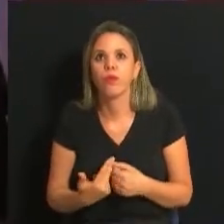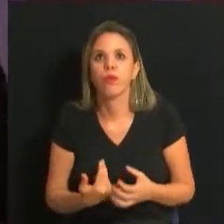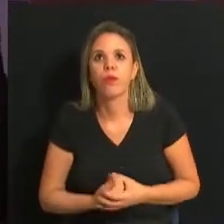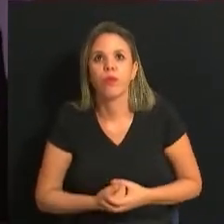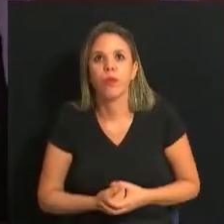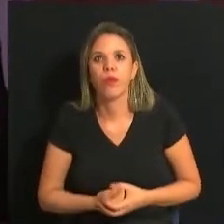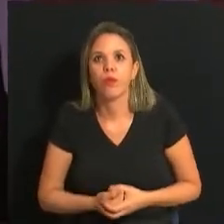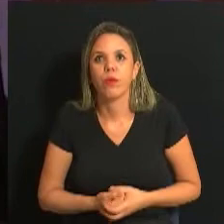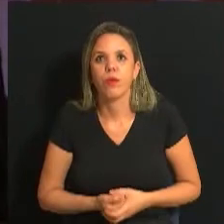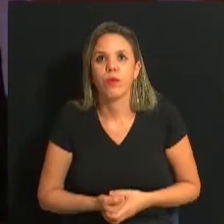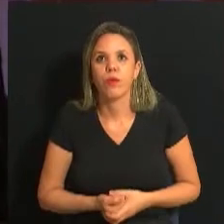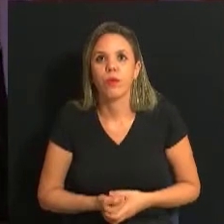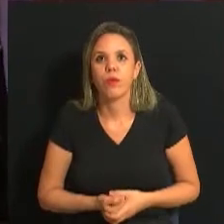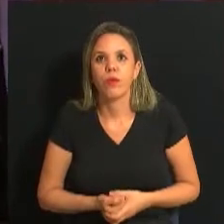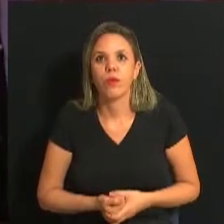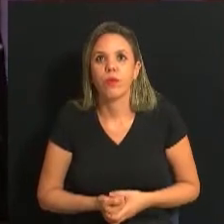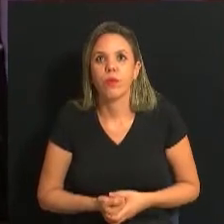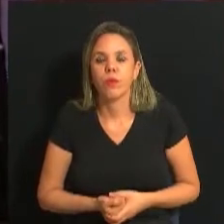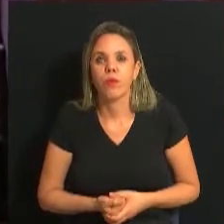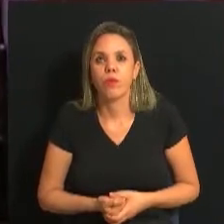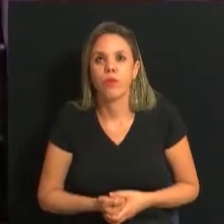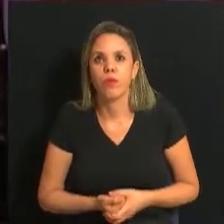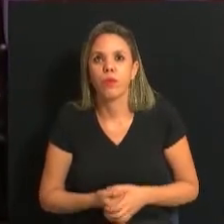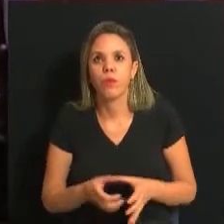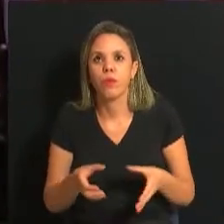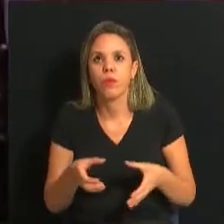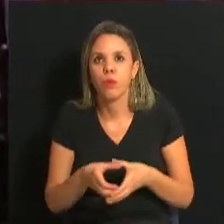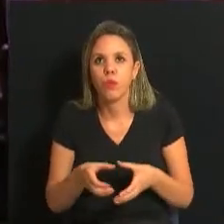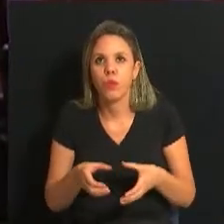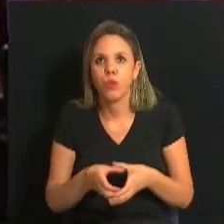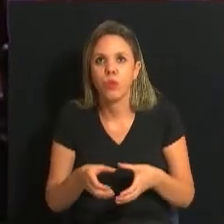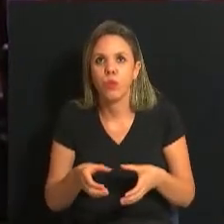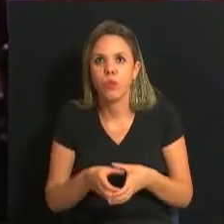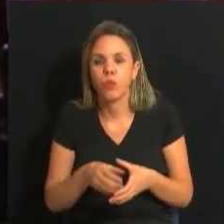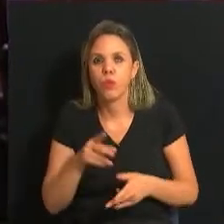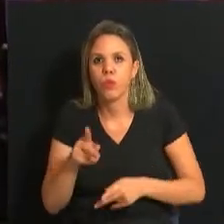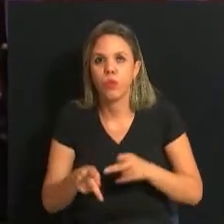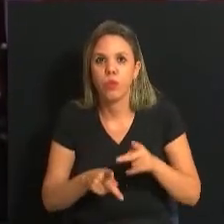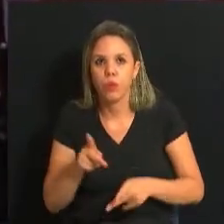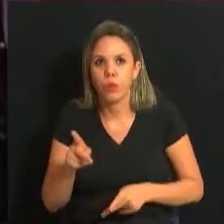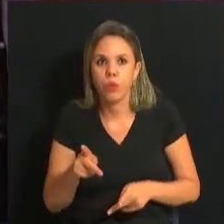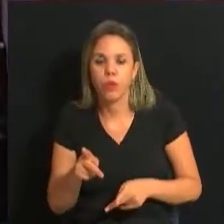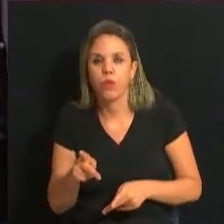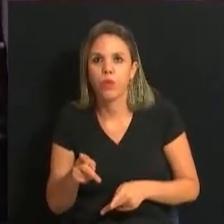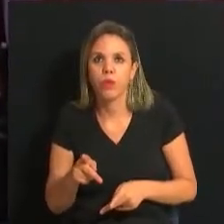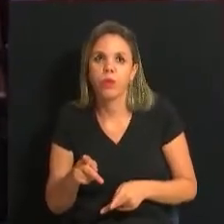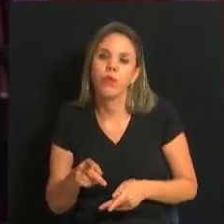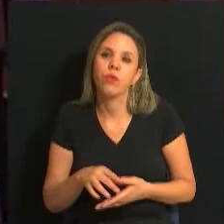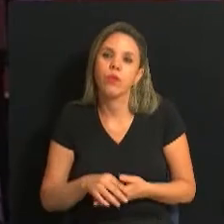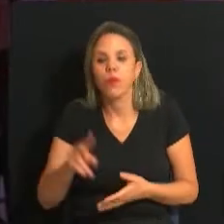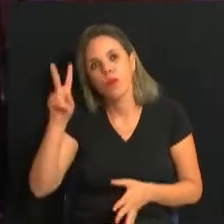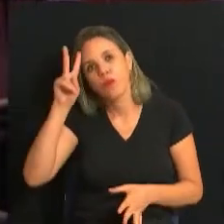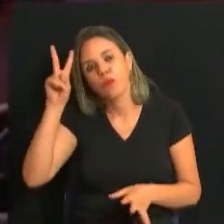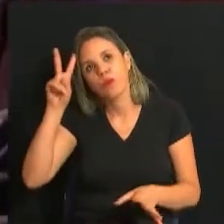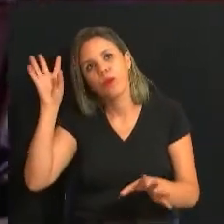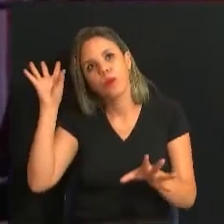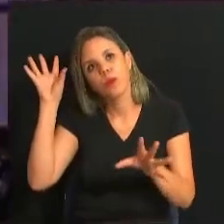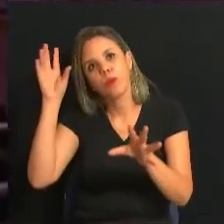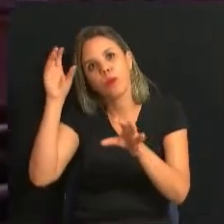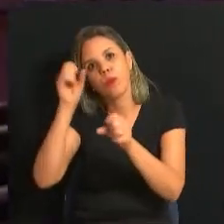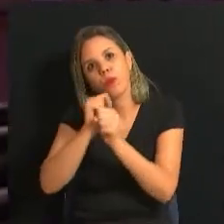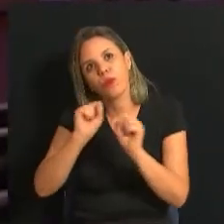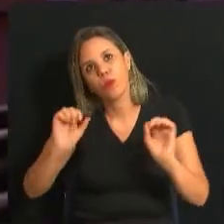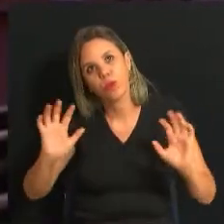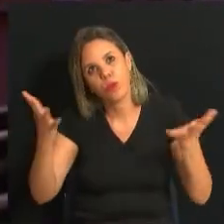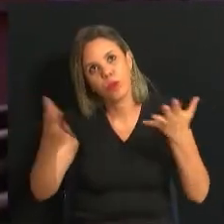Unicamp, ela, por meio de uma comissão de efemérides que, na verdade, vão ser resgatado várias comemorações